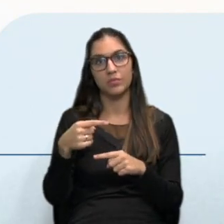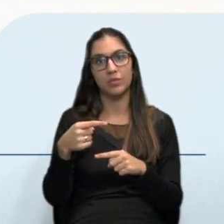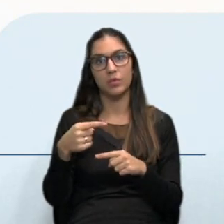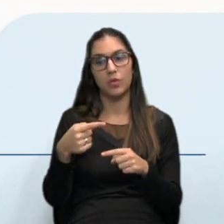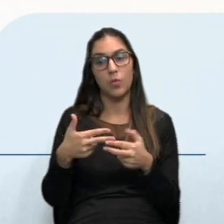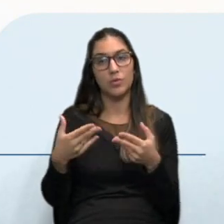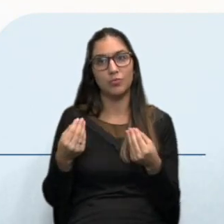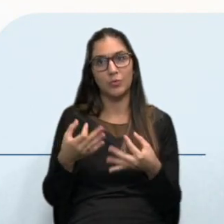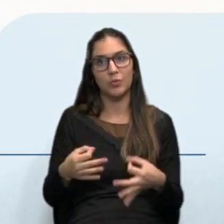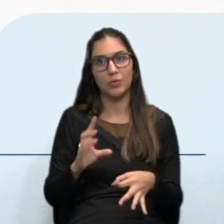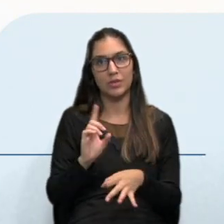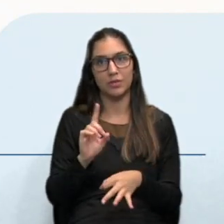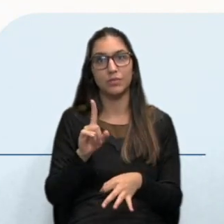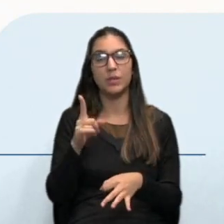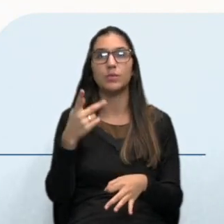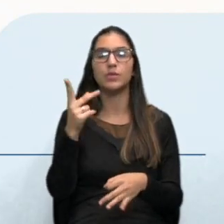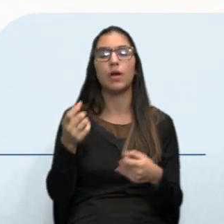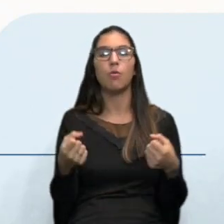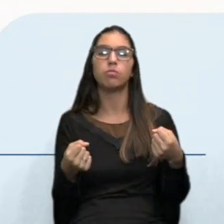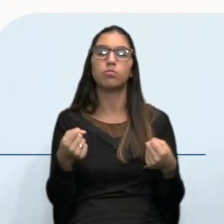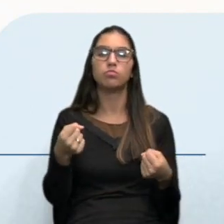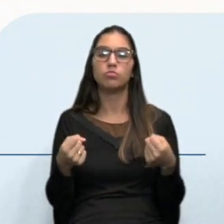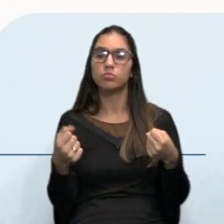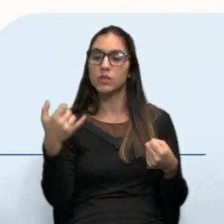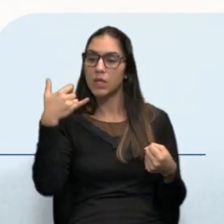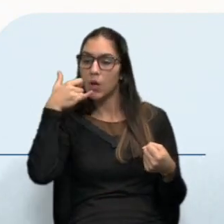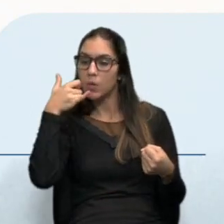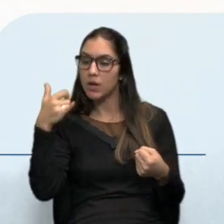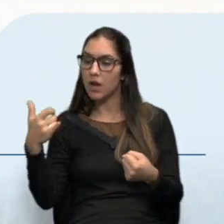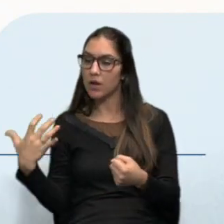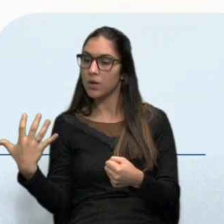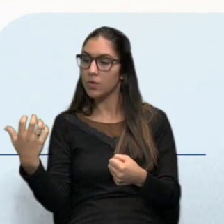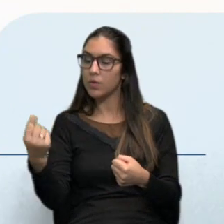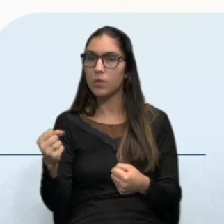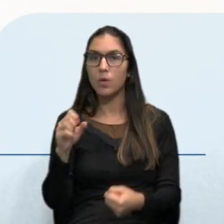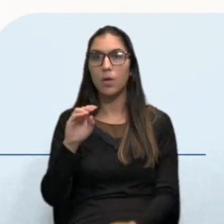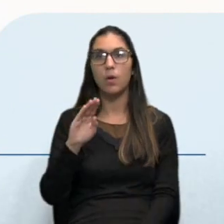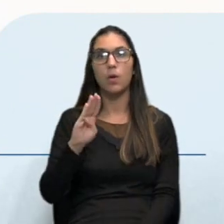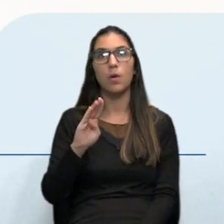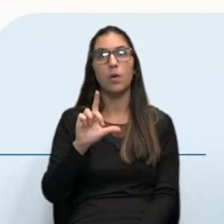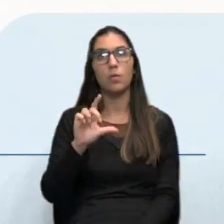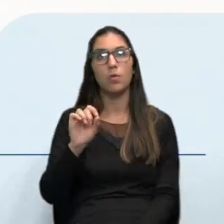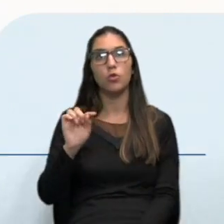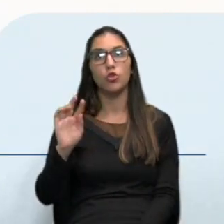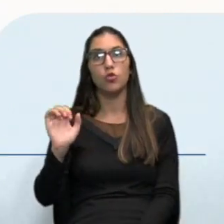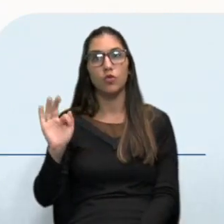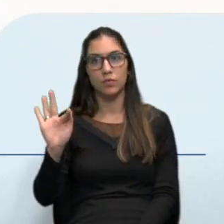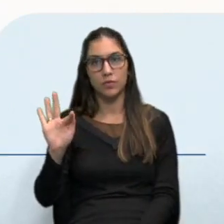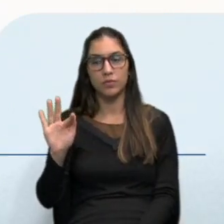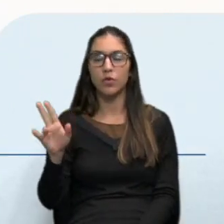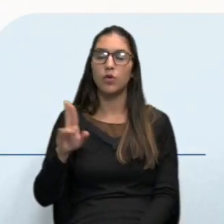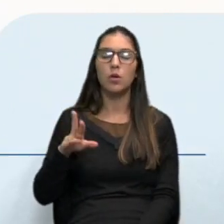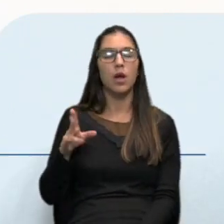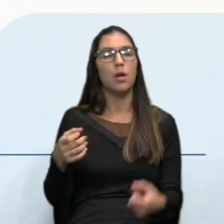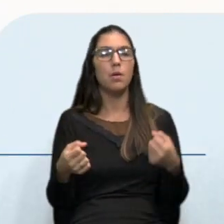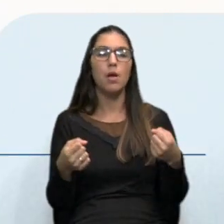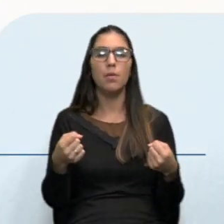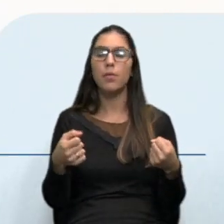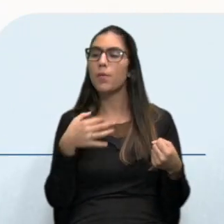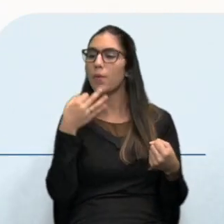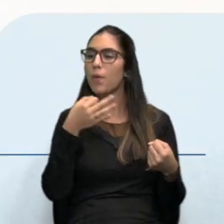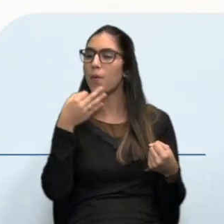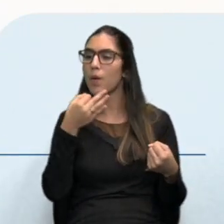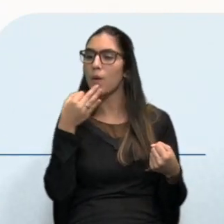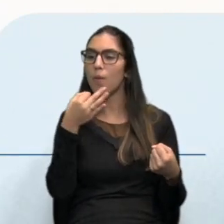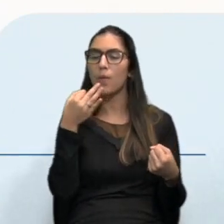muito correta. Então você está lá no seu carro dirigindo com o celular conectado no Bluetooth do som do carro, falando no celular a